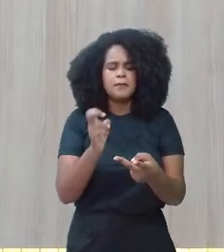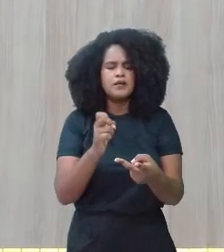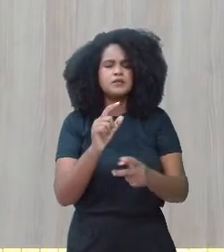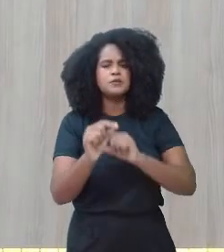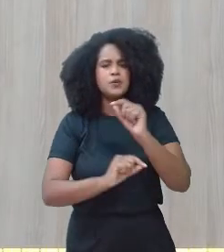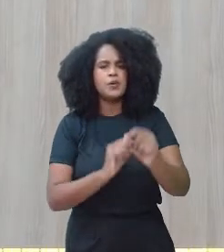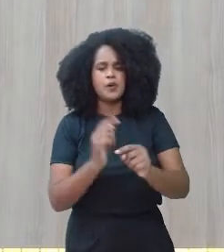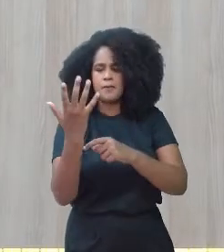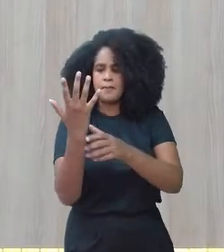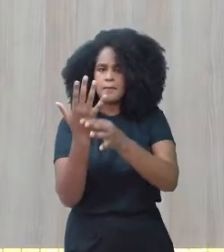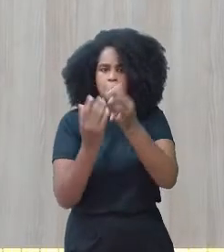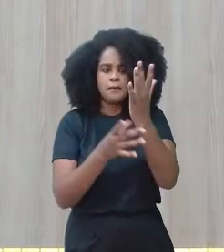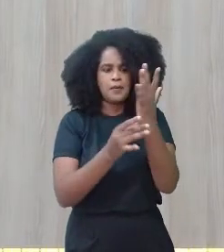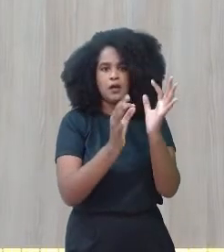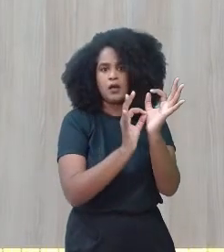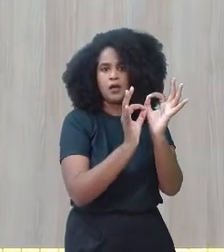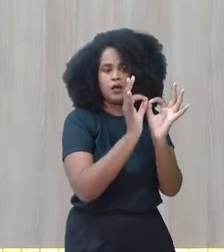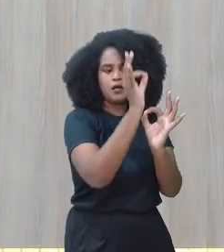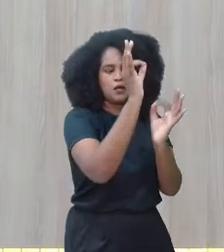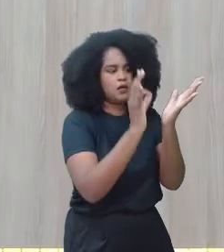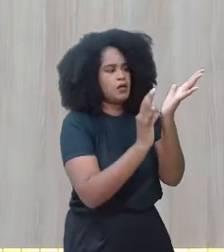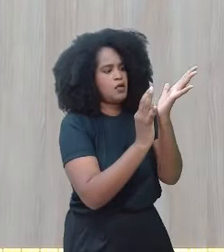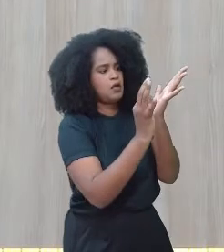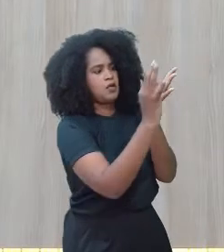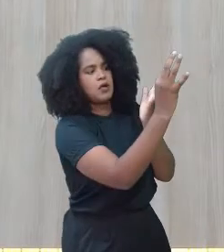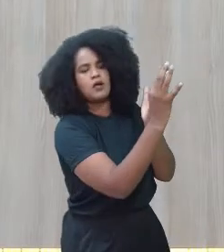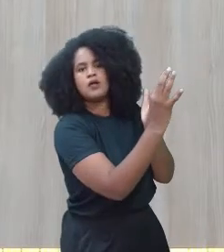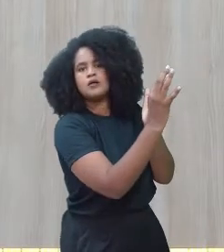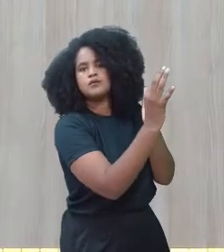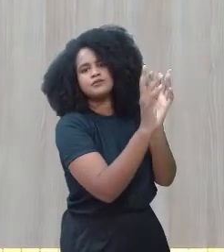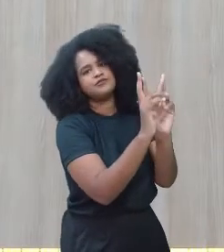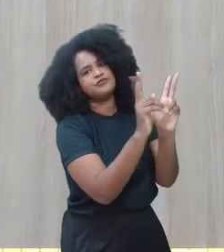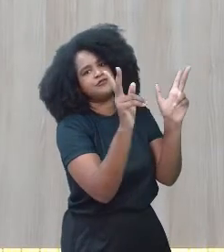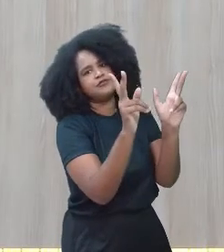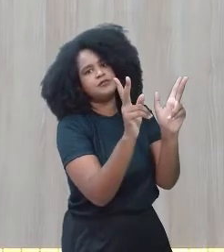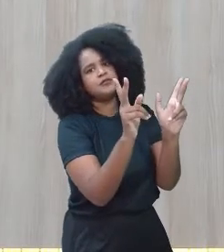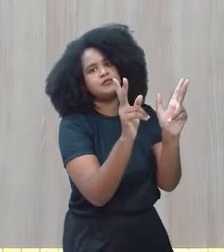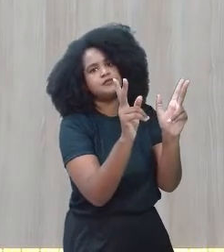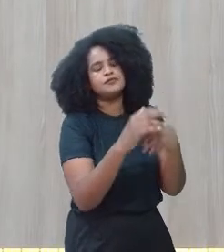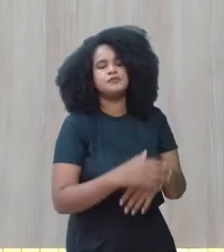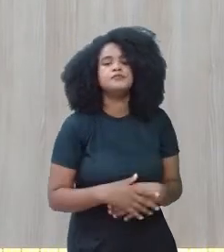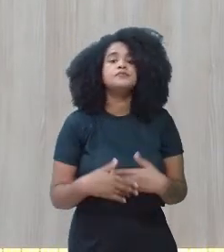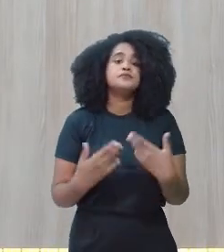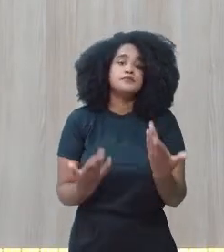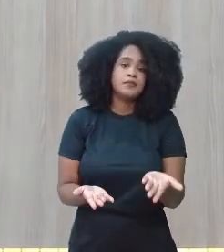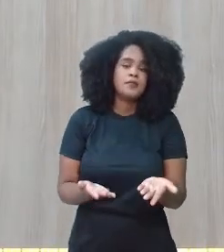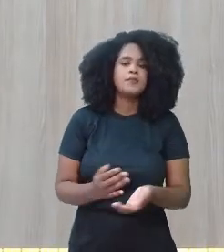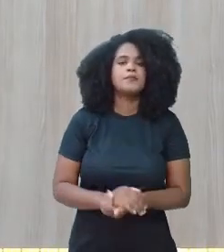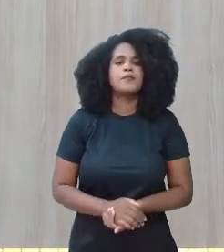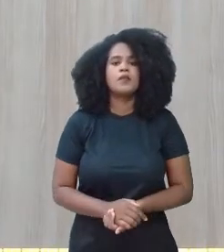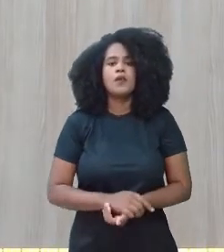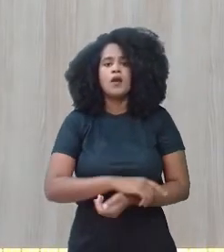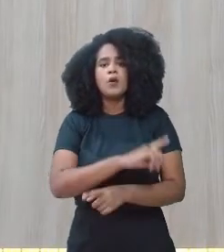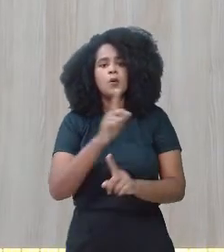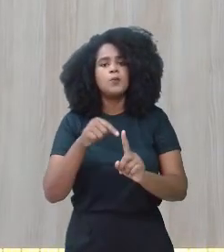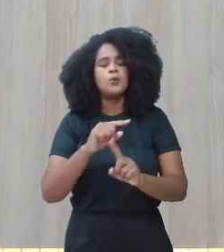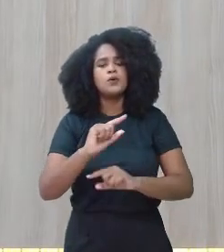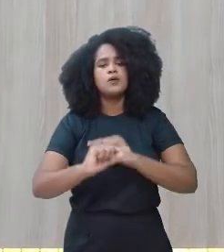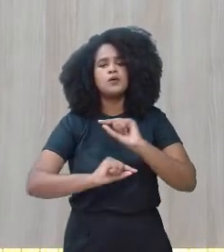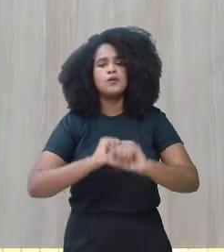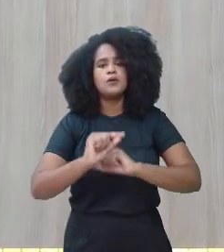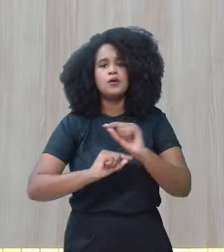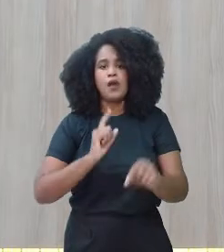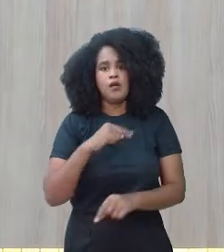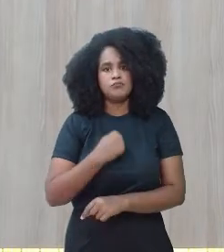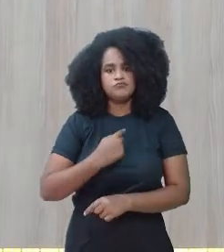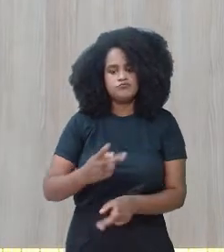gente percebe a diferença. Então, claro que não seria, né, gente, o tamanho da mãozinha do neném. Mas a ideia é que a gente comece a perceber que